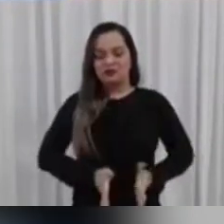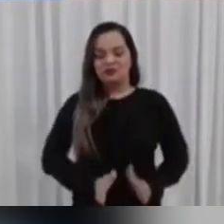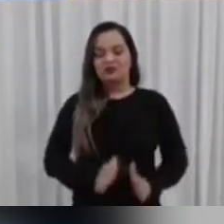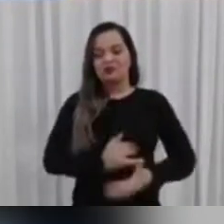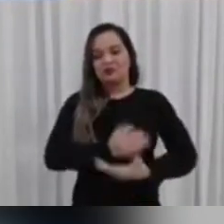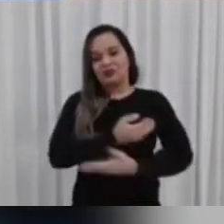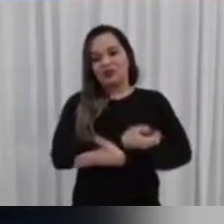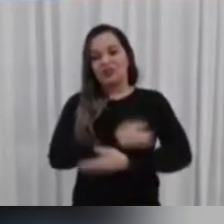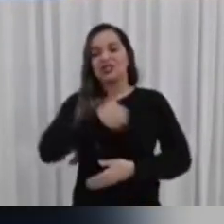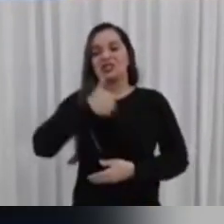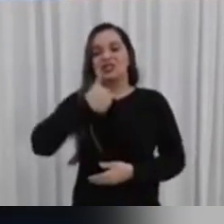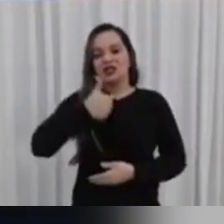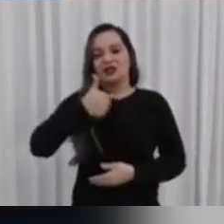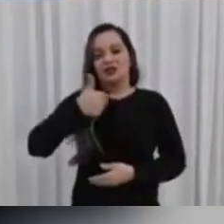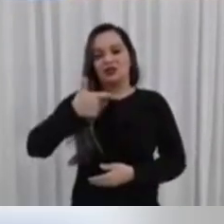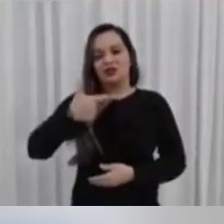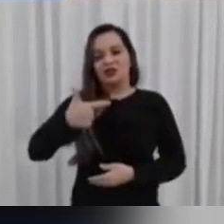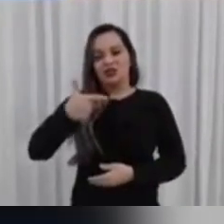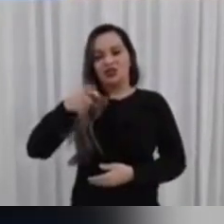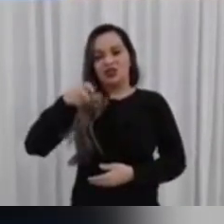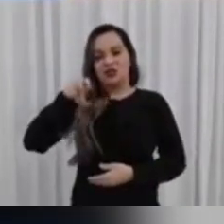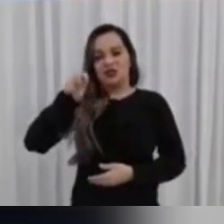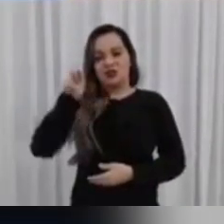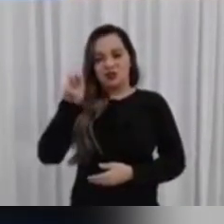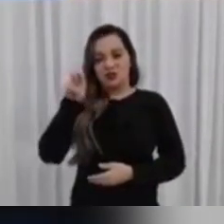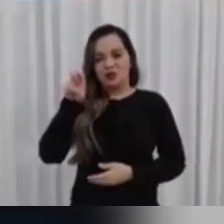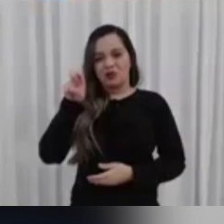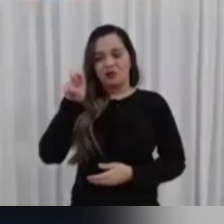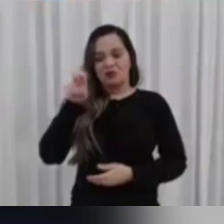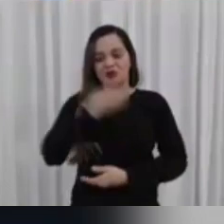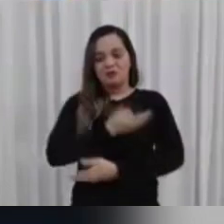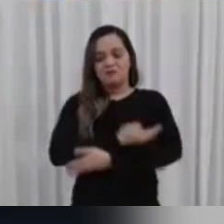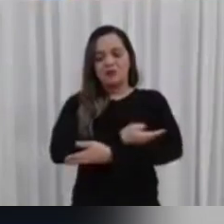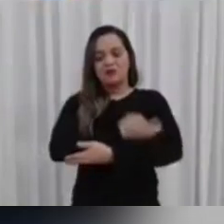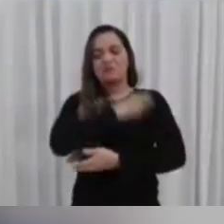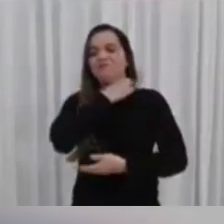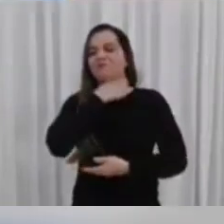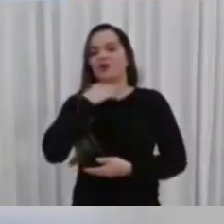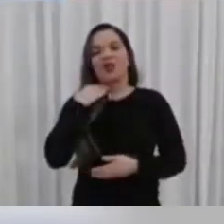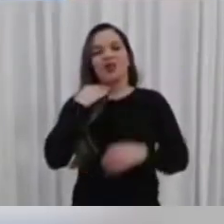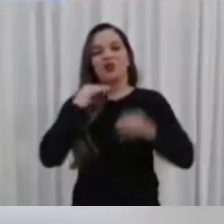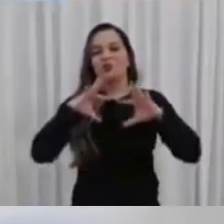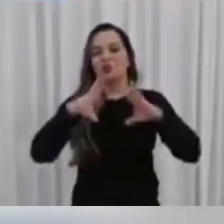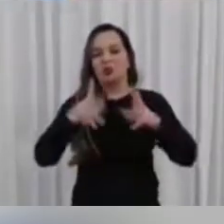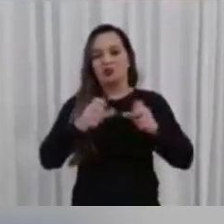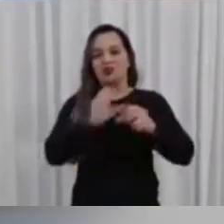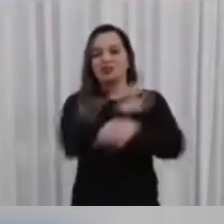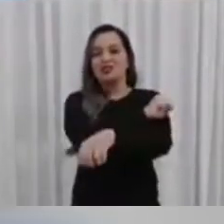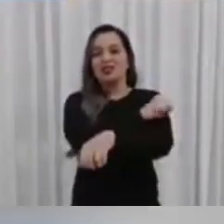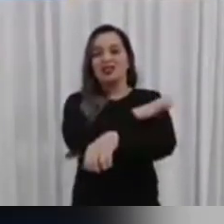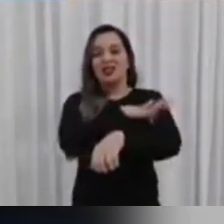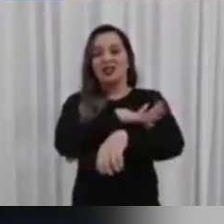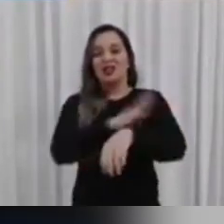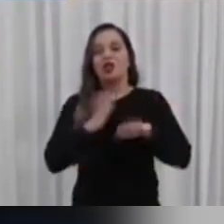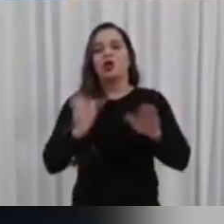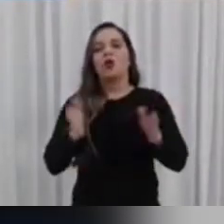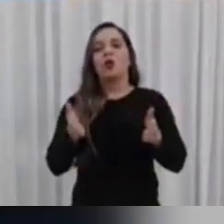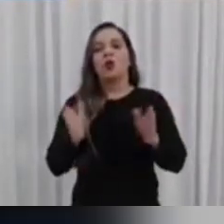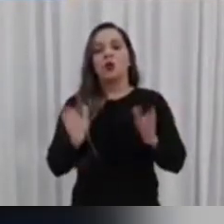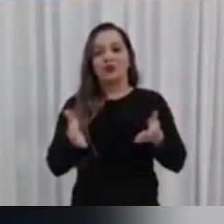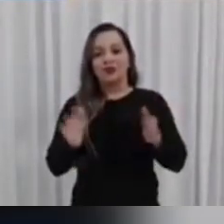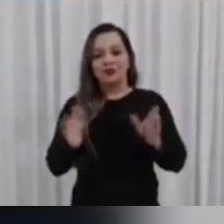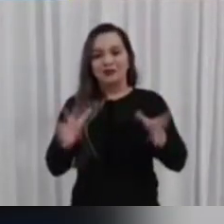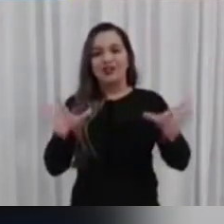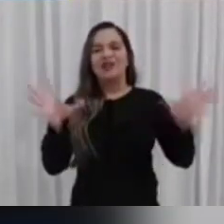dá 125 óbitos. E Santarém hoje é o campeão no índice